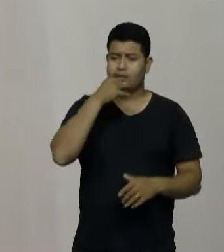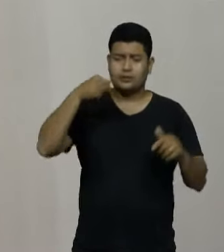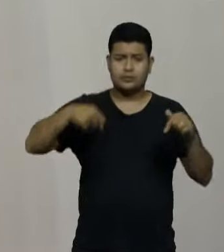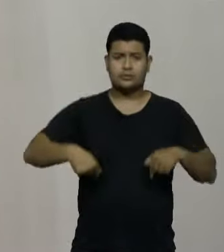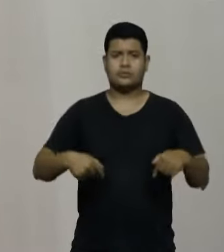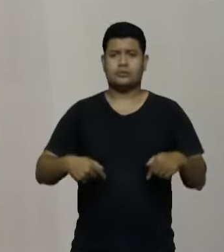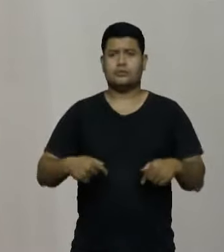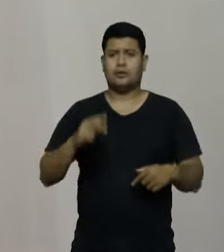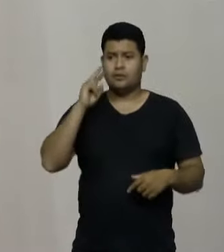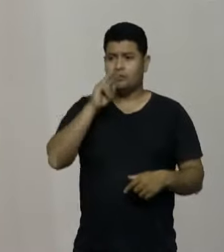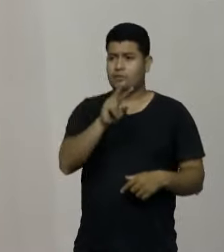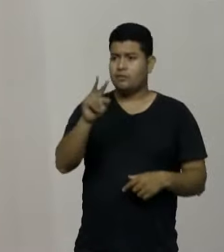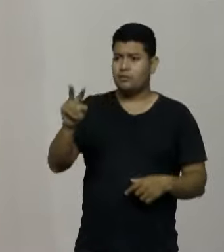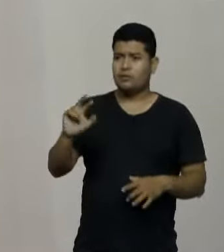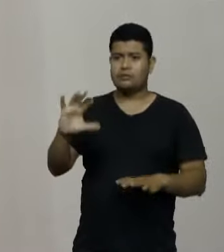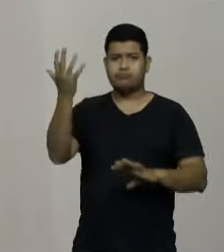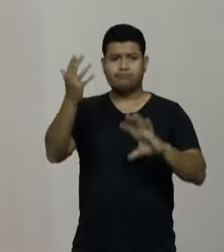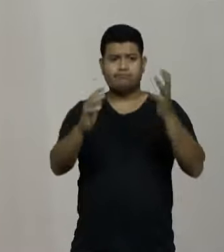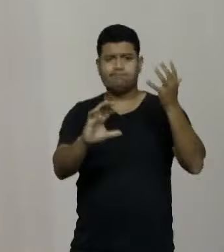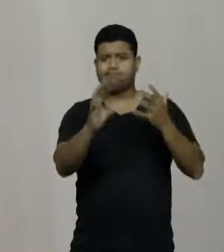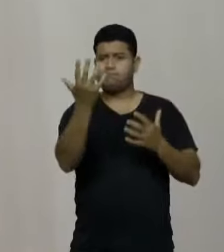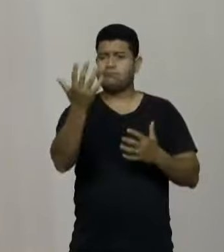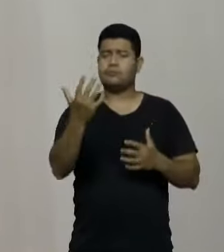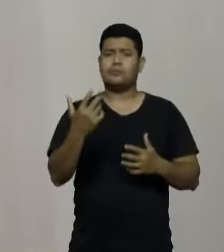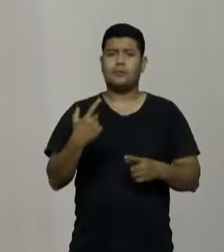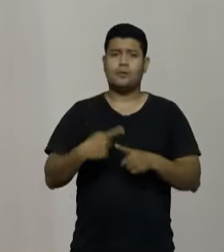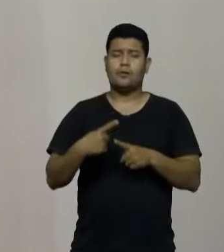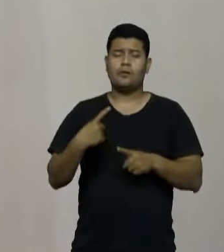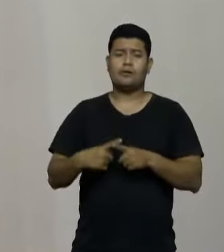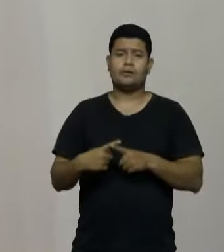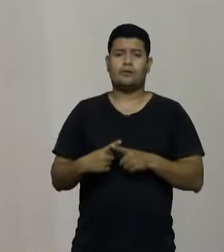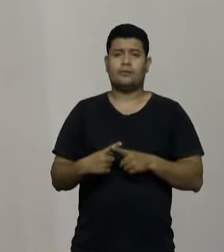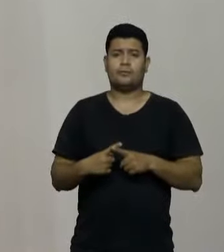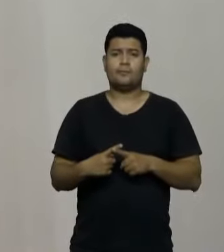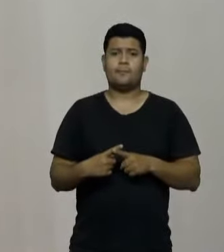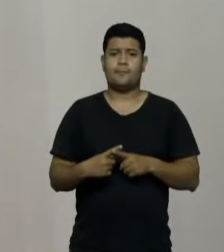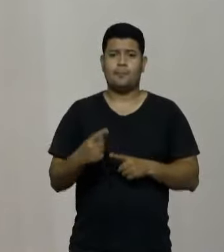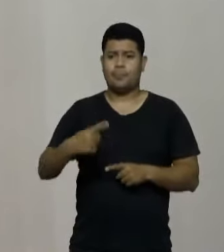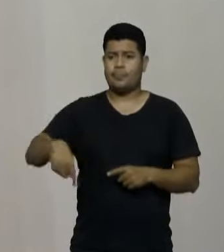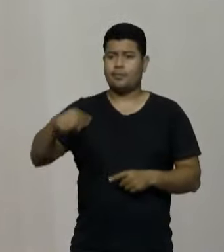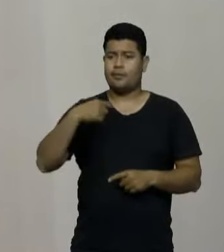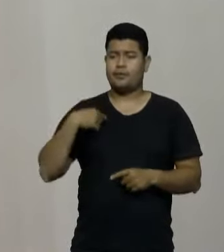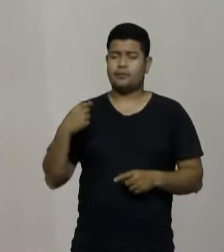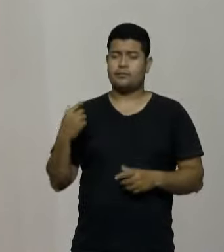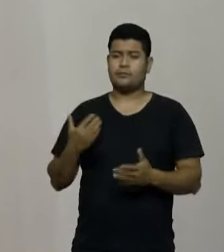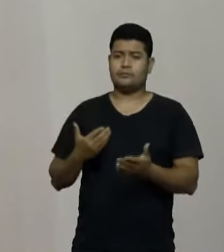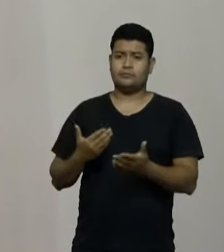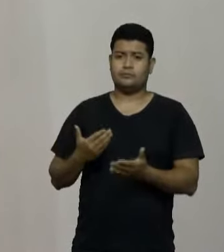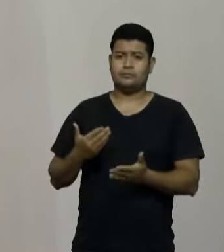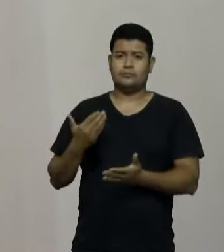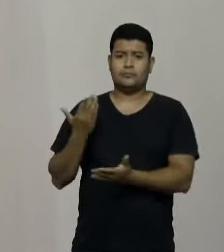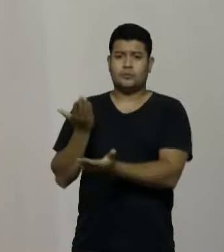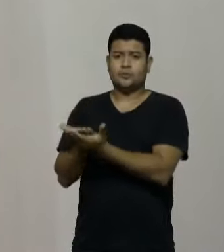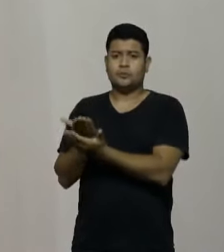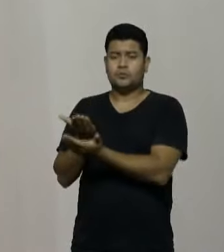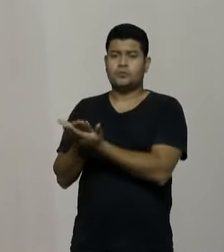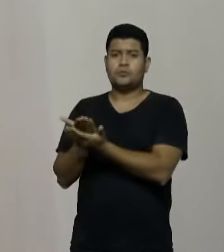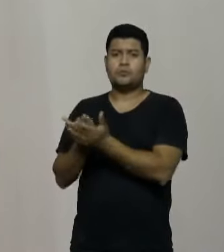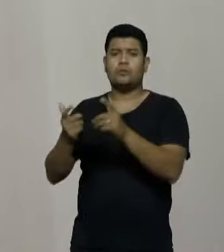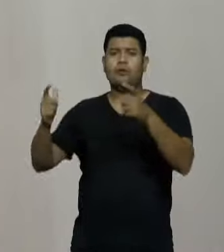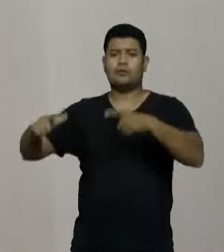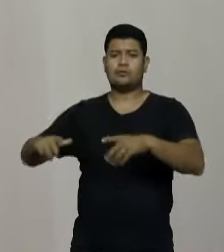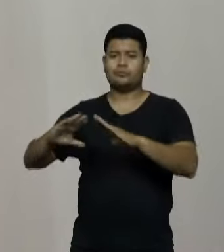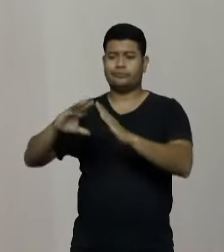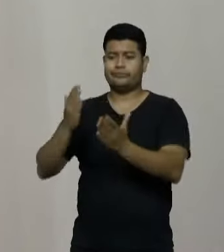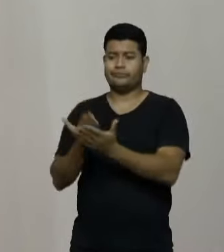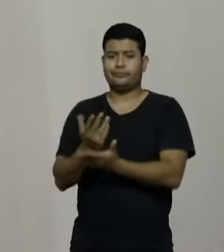gente ver o que está acontecendo, porque nós viemos lá de uma escola pública e